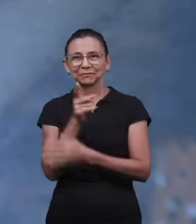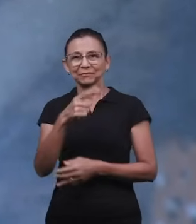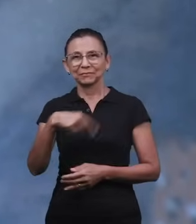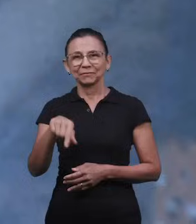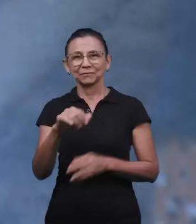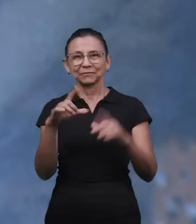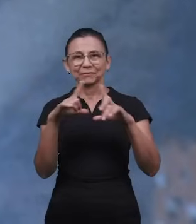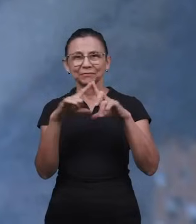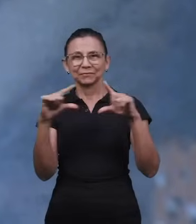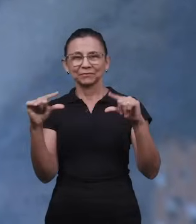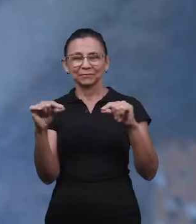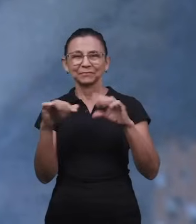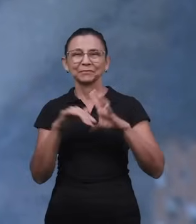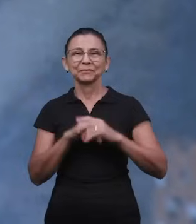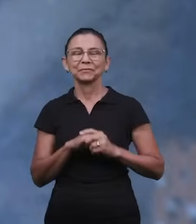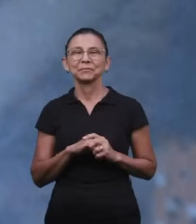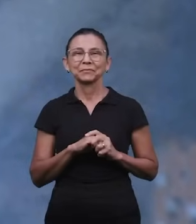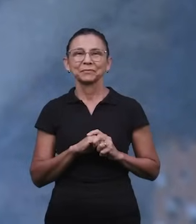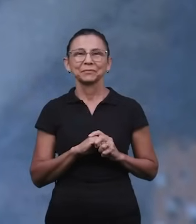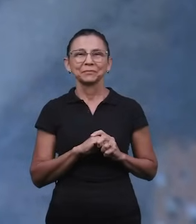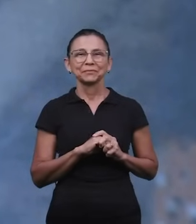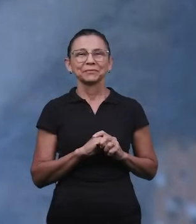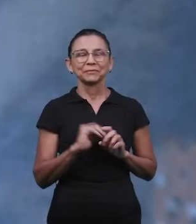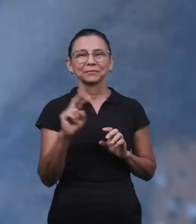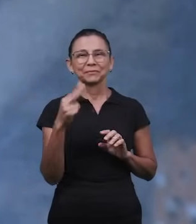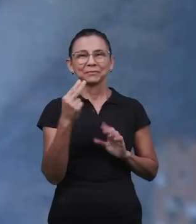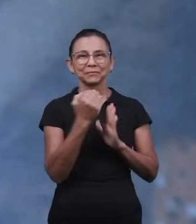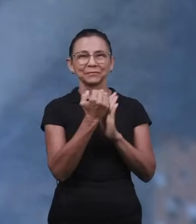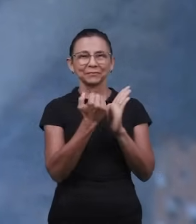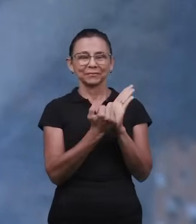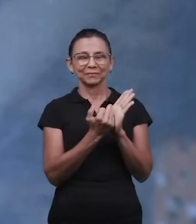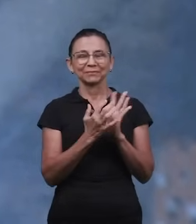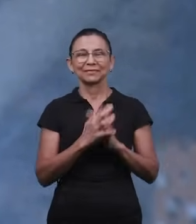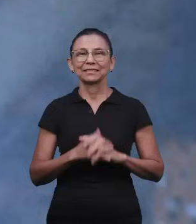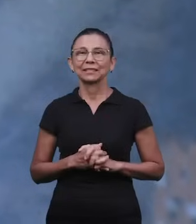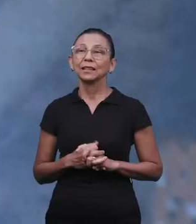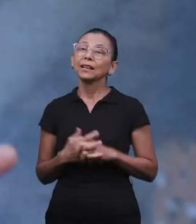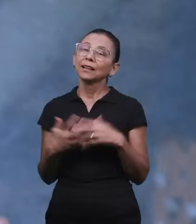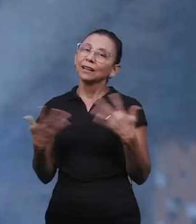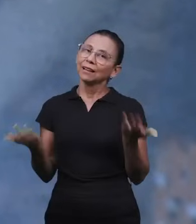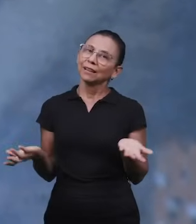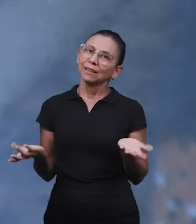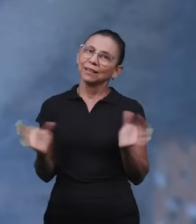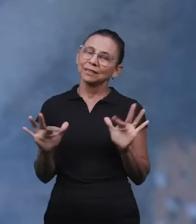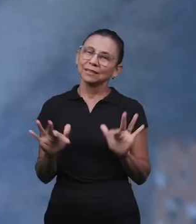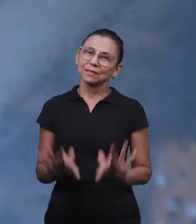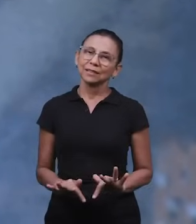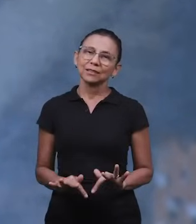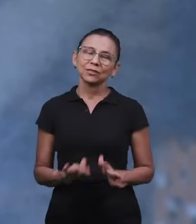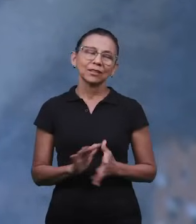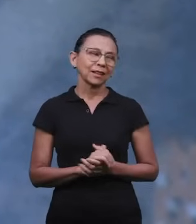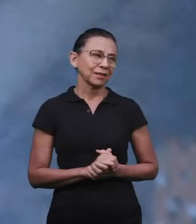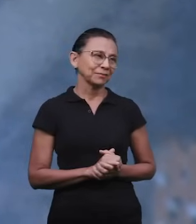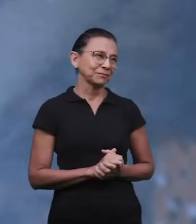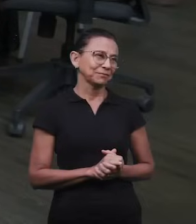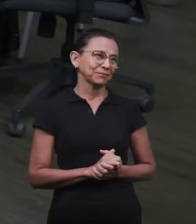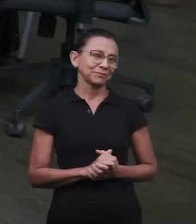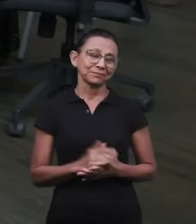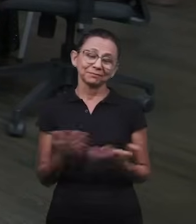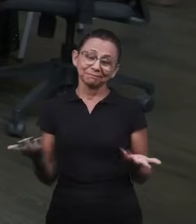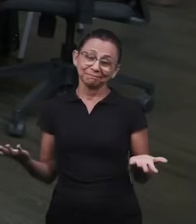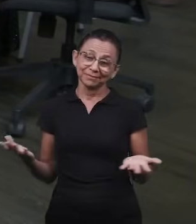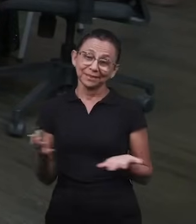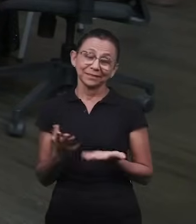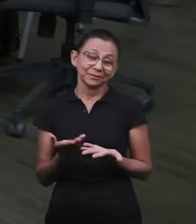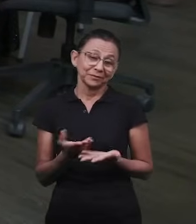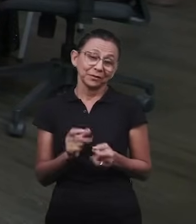que estão participando aqui também do programa Os Dias da Minha Mocidade. Bom, a gente está chegando ao final, né, Andréia? Pois é. É uma pena,